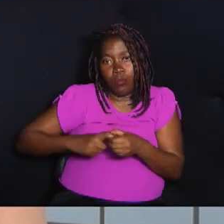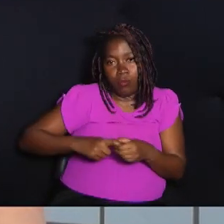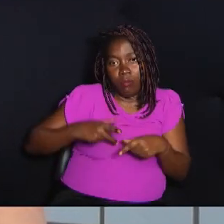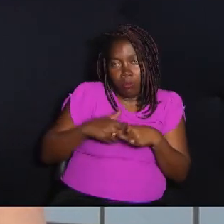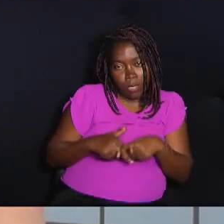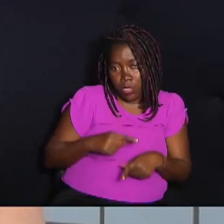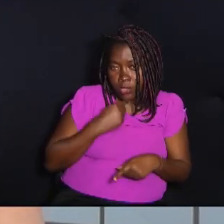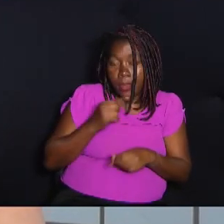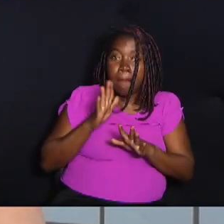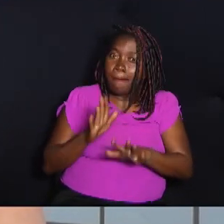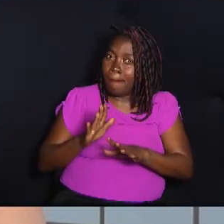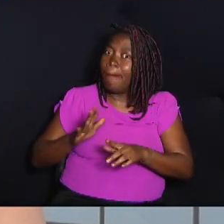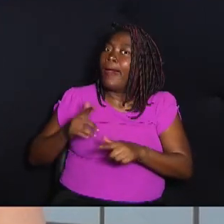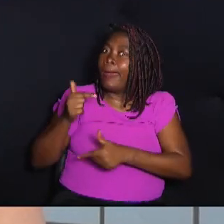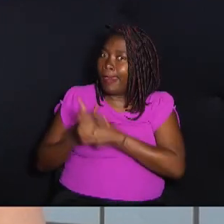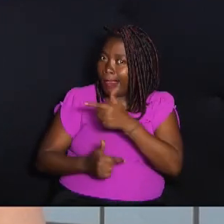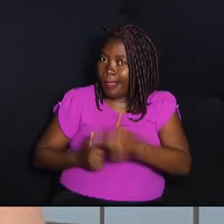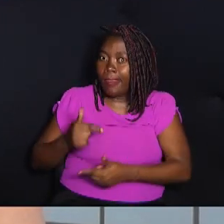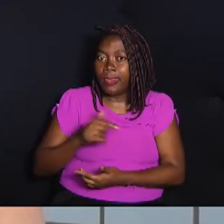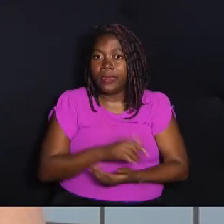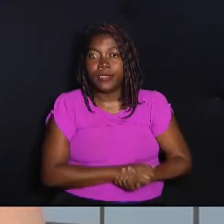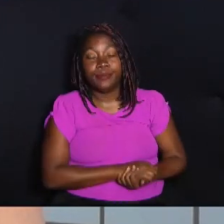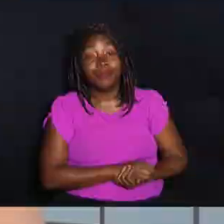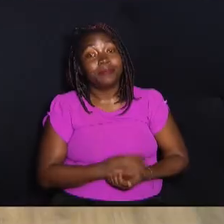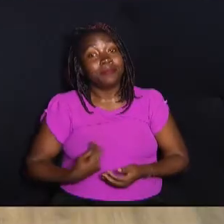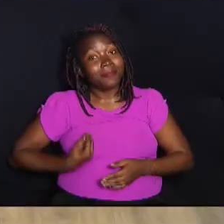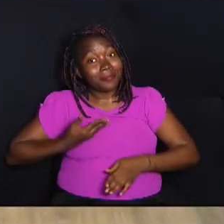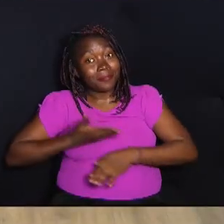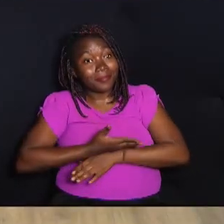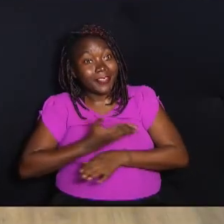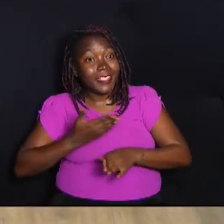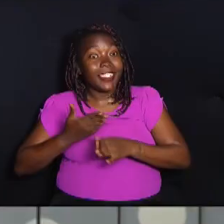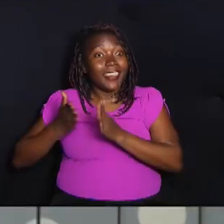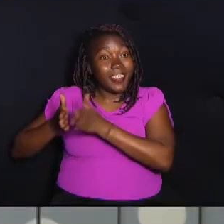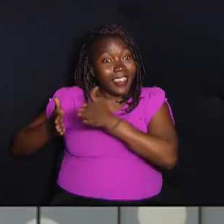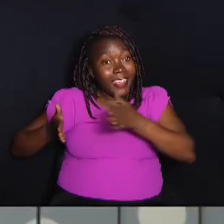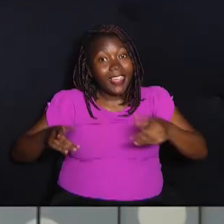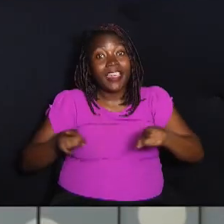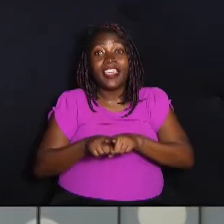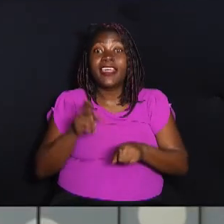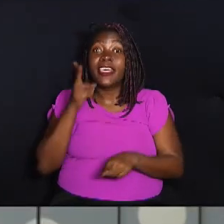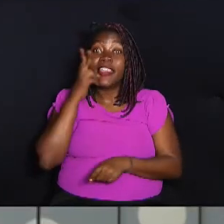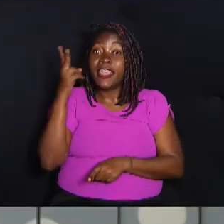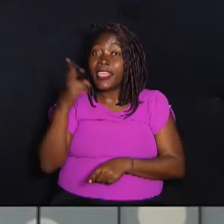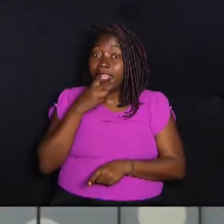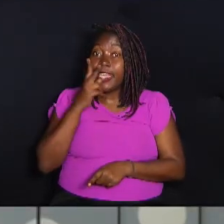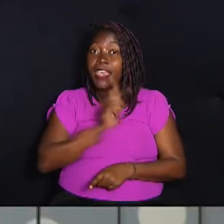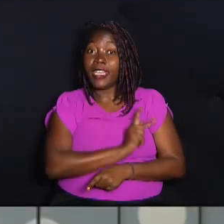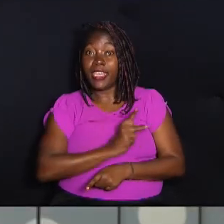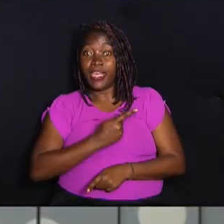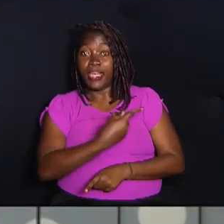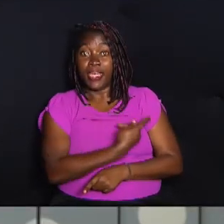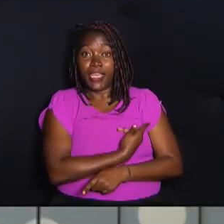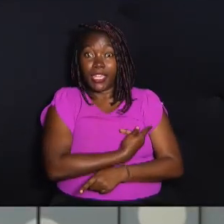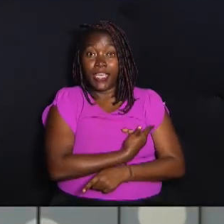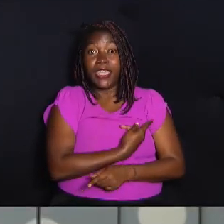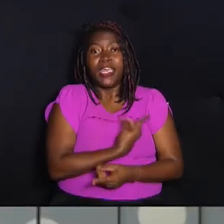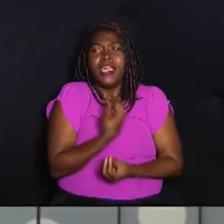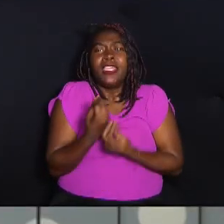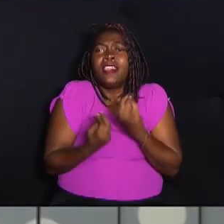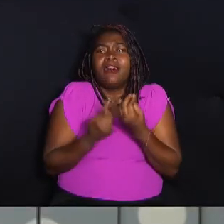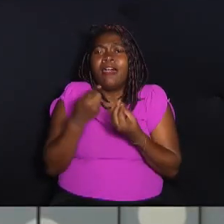dá muito mais trabalho. Participa do Questão de Ordem também o vereador Paulo Haddad. E de que maneira que o